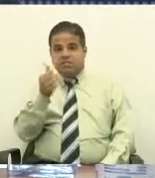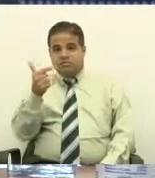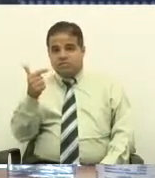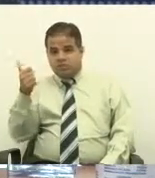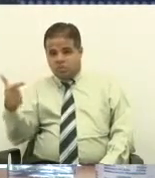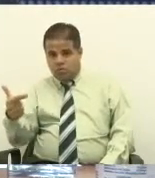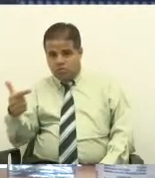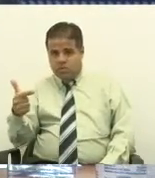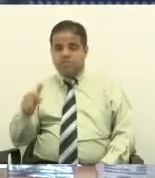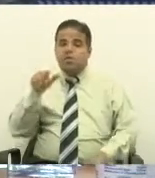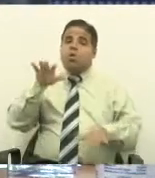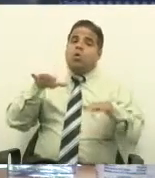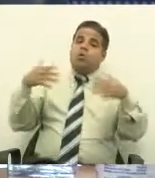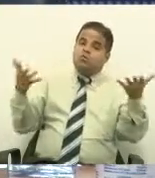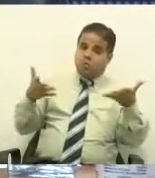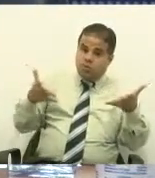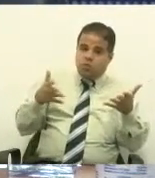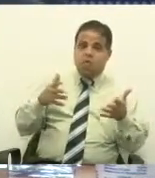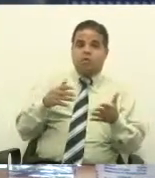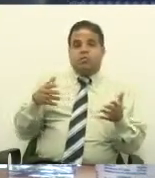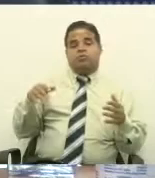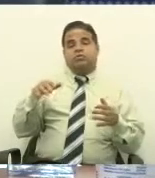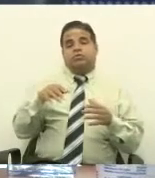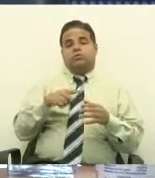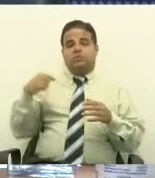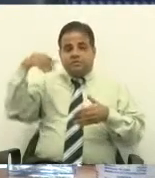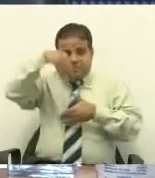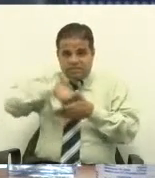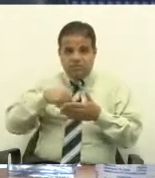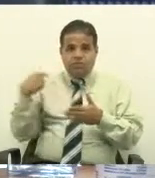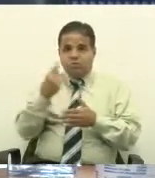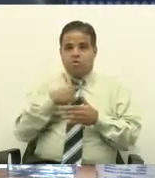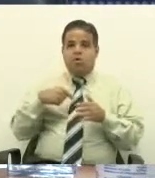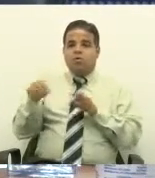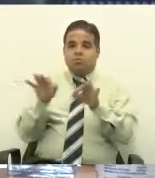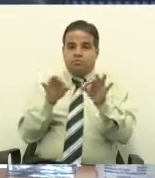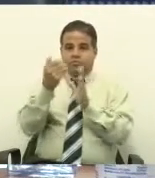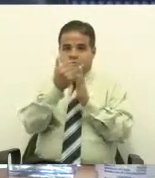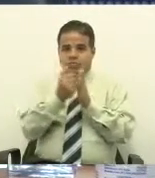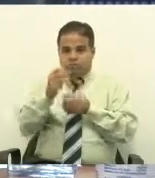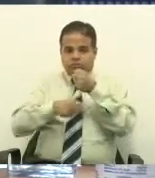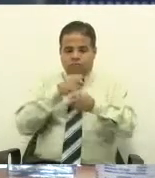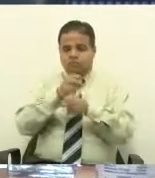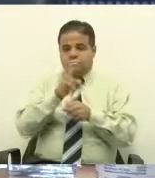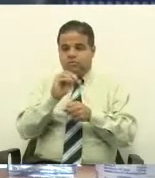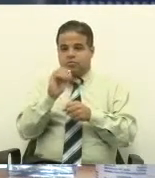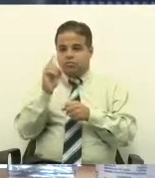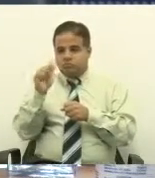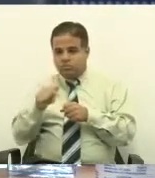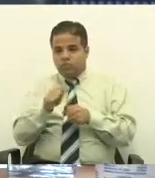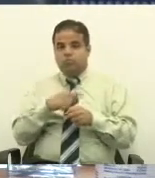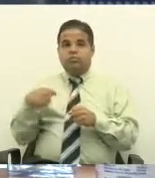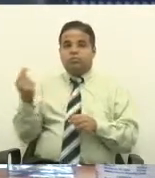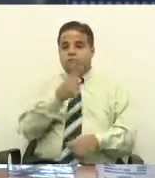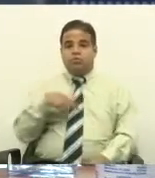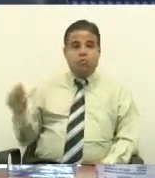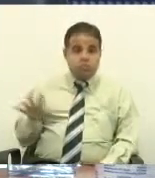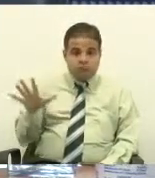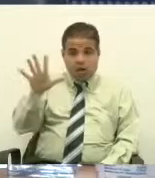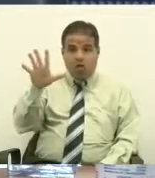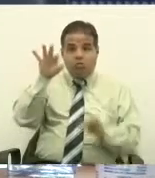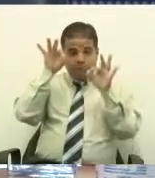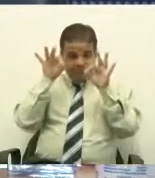ou seja, hoje, na atualidade, dentro do nosso provisionamento 2017, o nosso valor